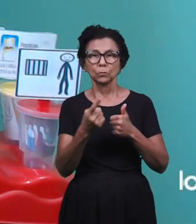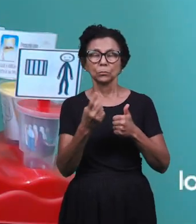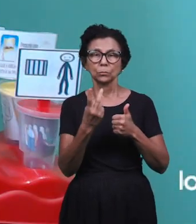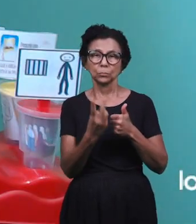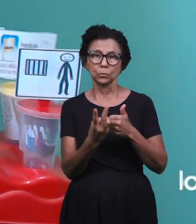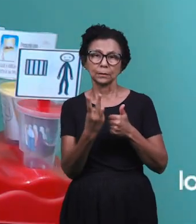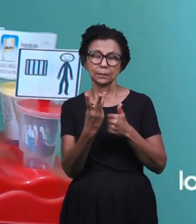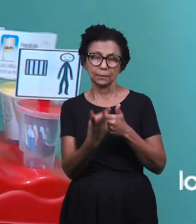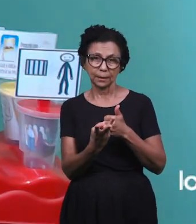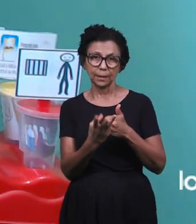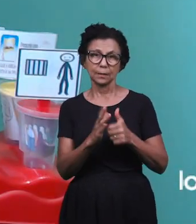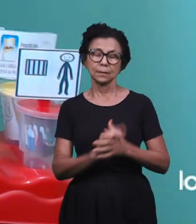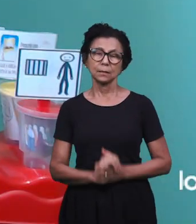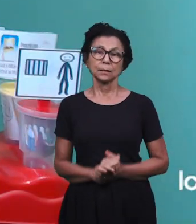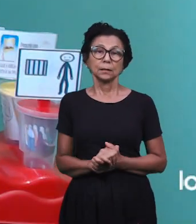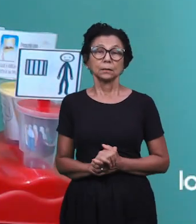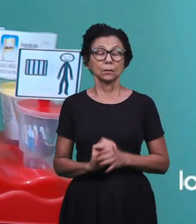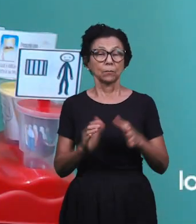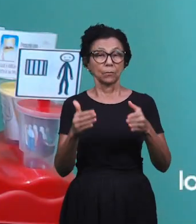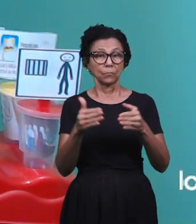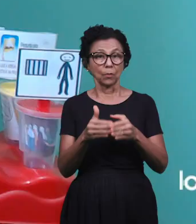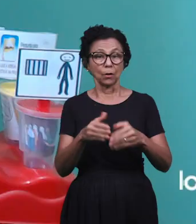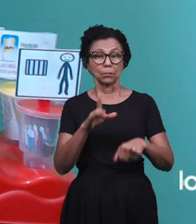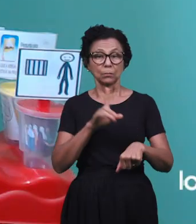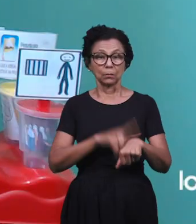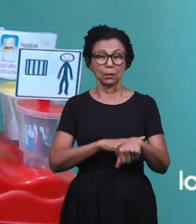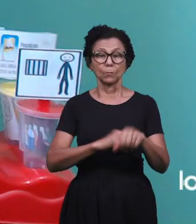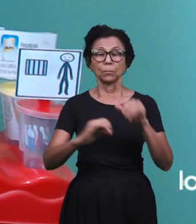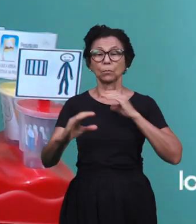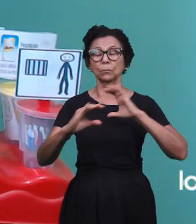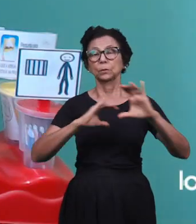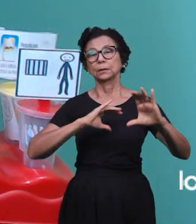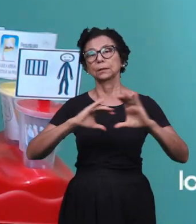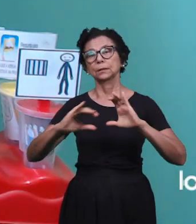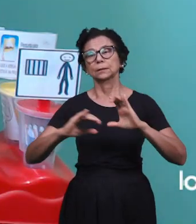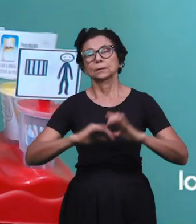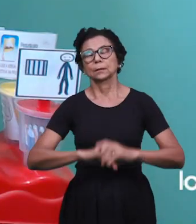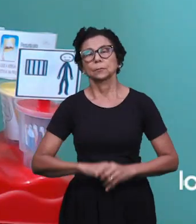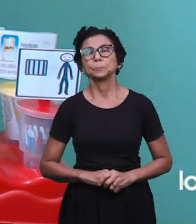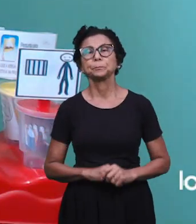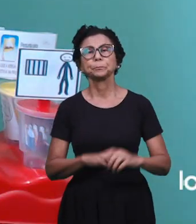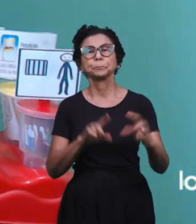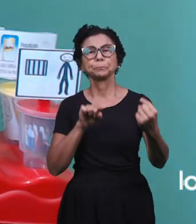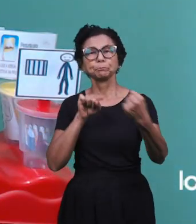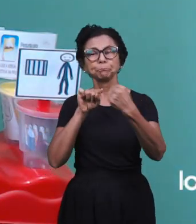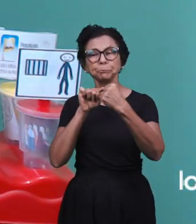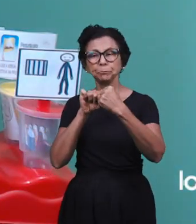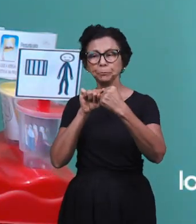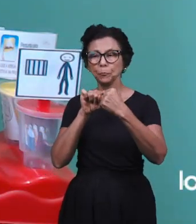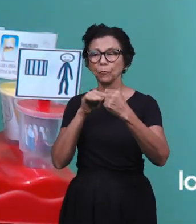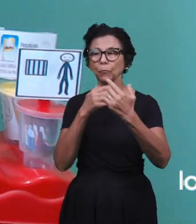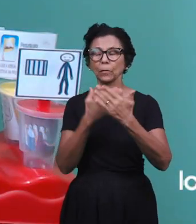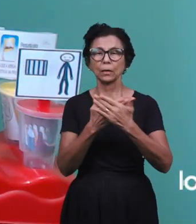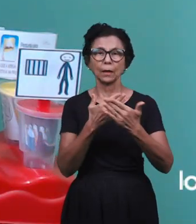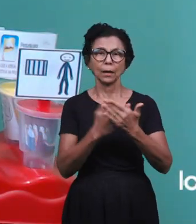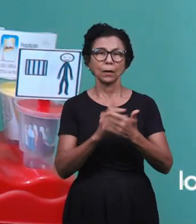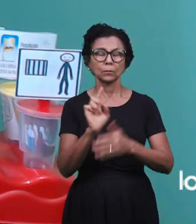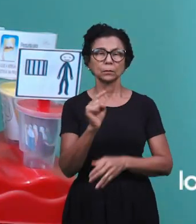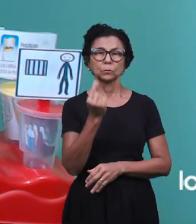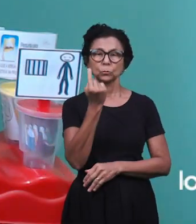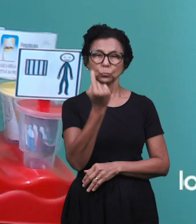de concentração e forma de comunicação. A aula é a mesma, o objetivo da aula é um